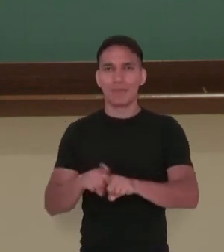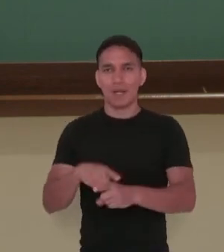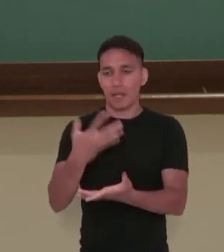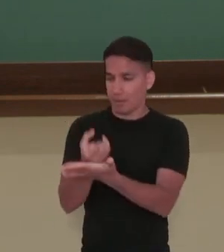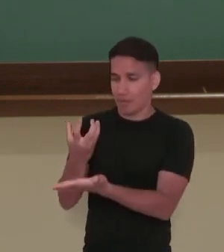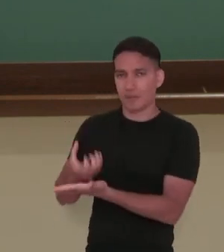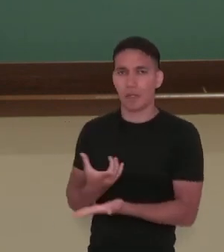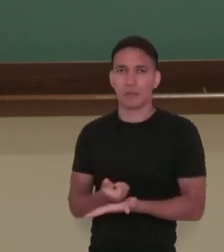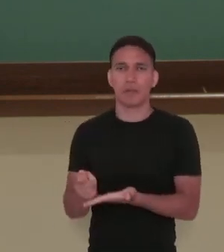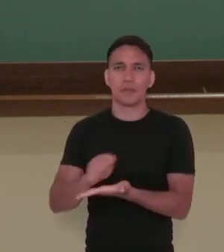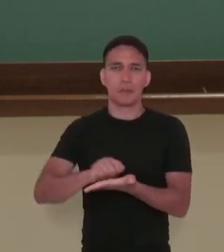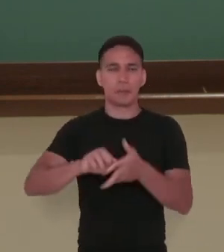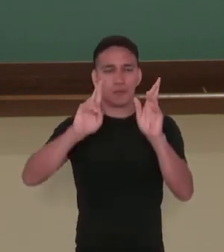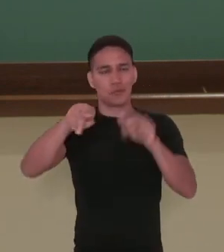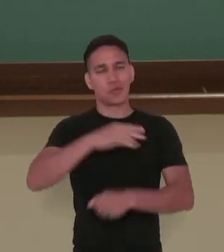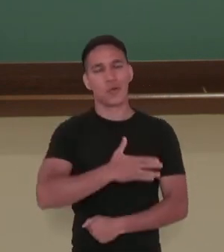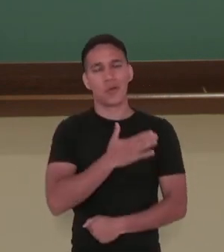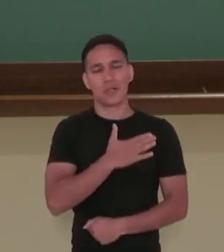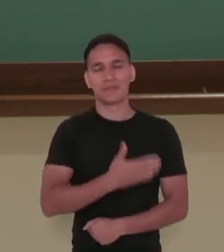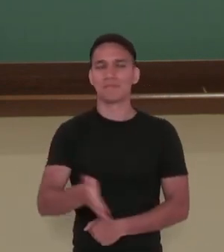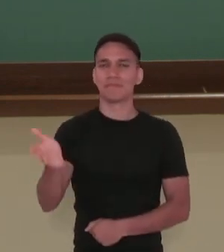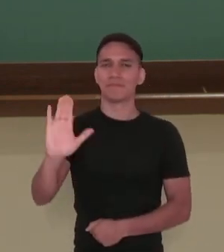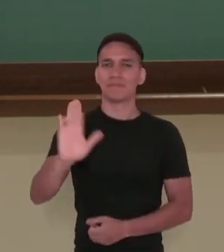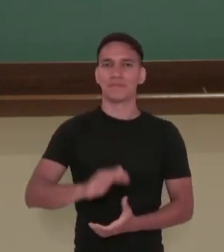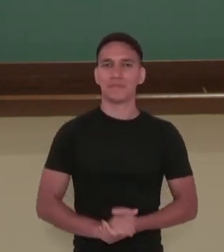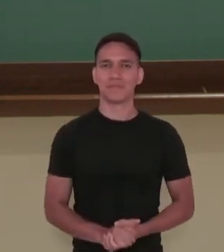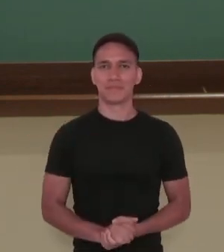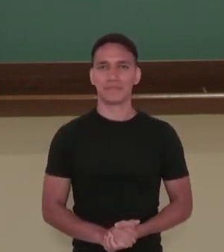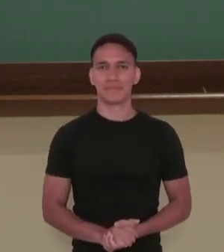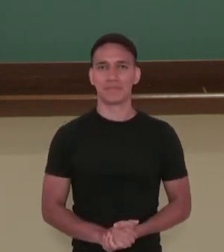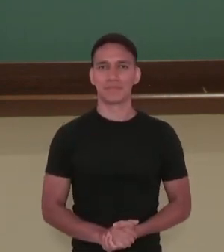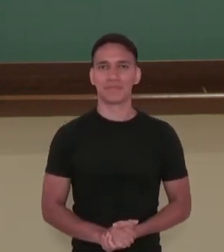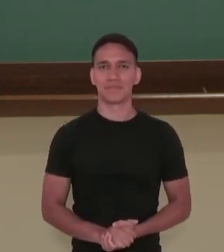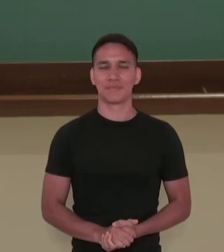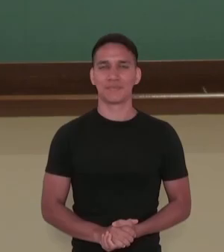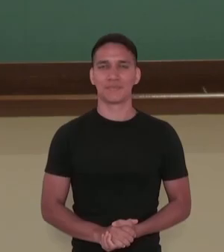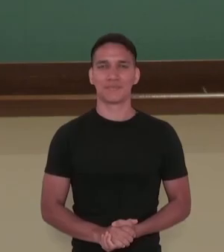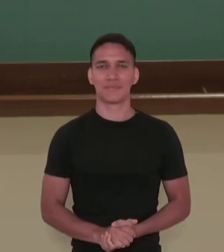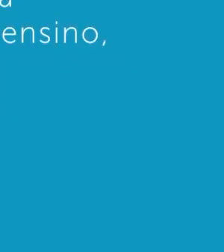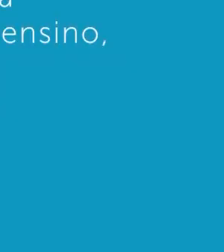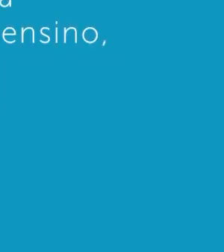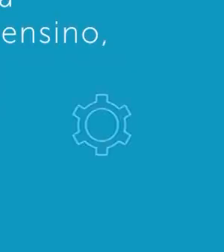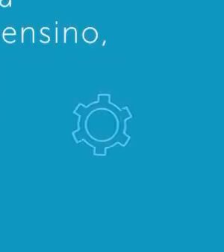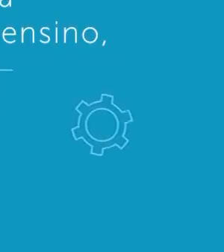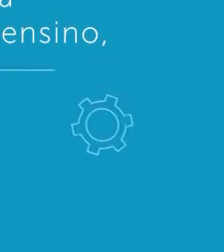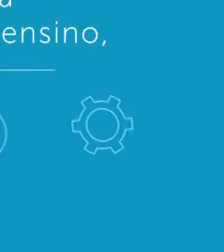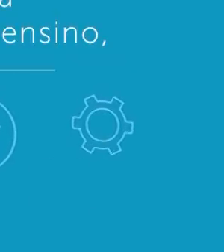cartográficas. Espero que vocês tenham gostado. Até breve! Tchau, galerinha!